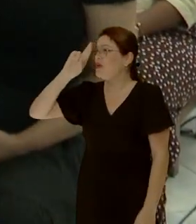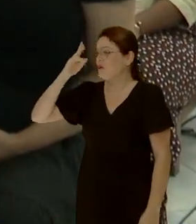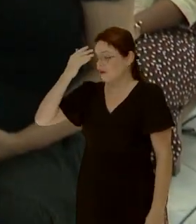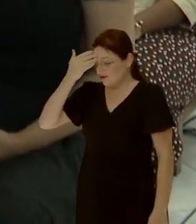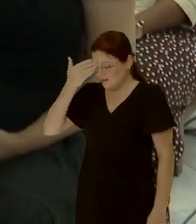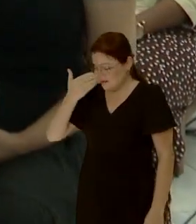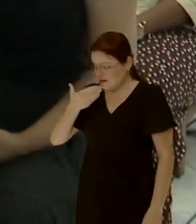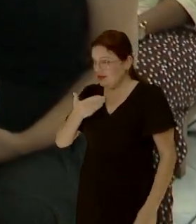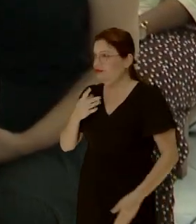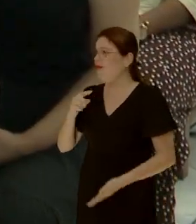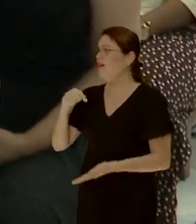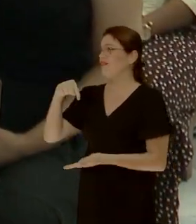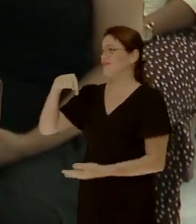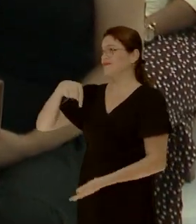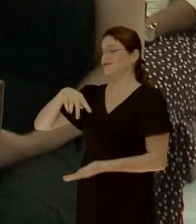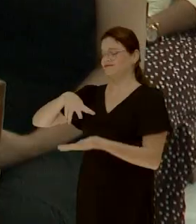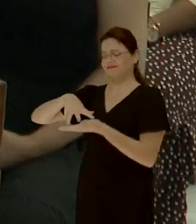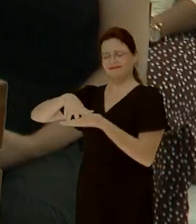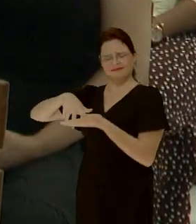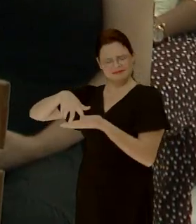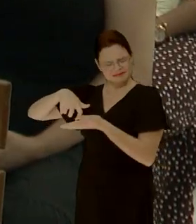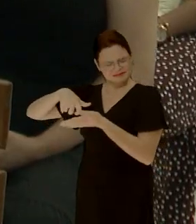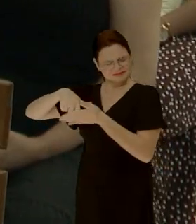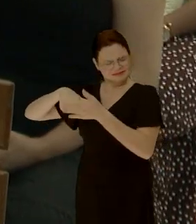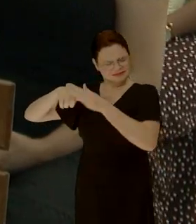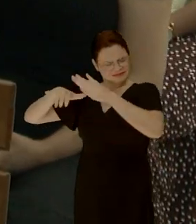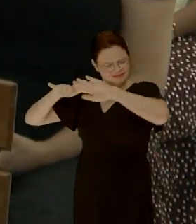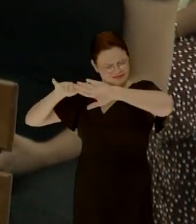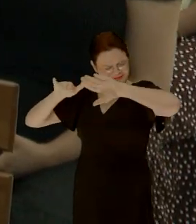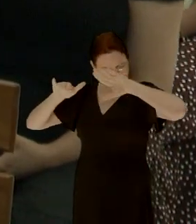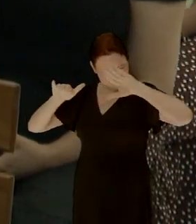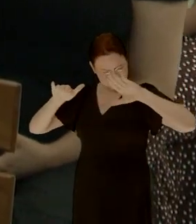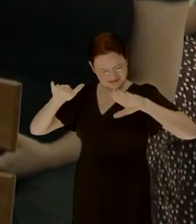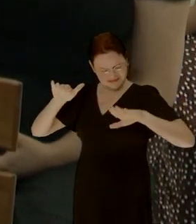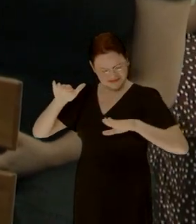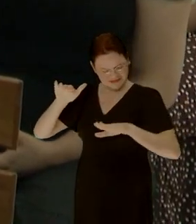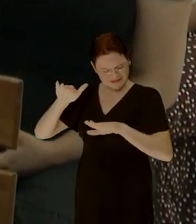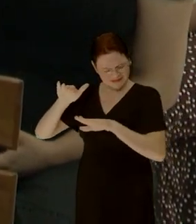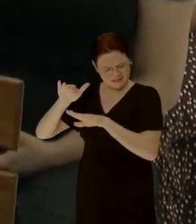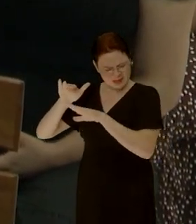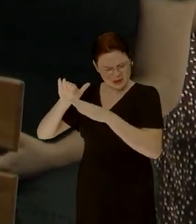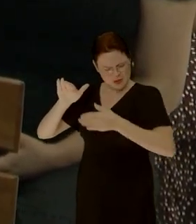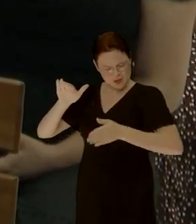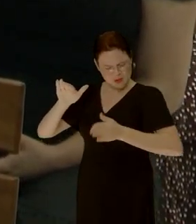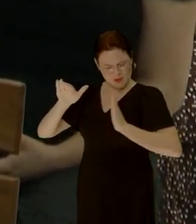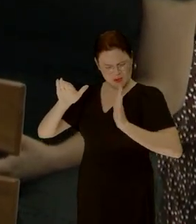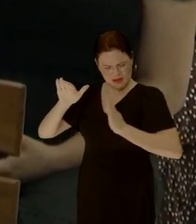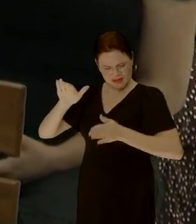Diante dele a prostra meu